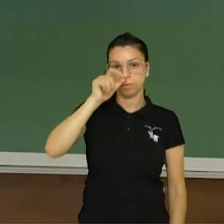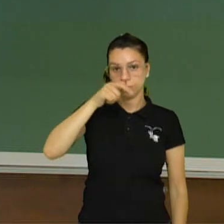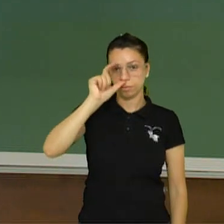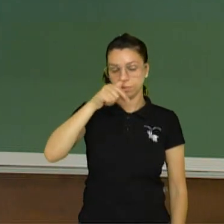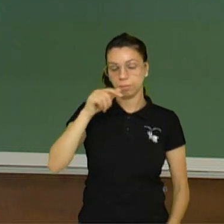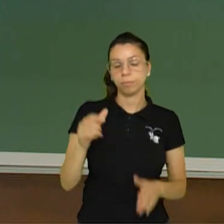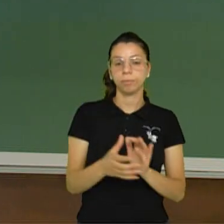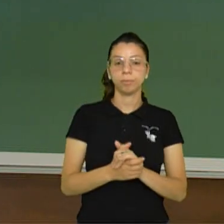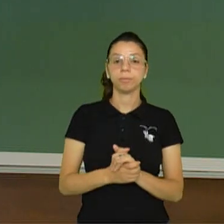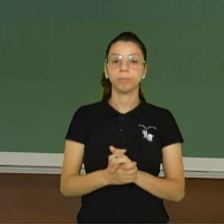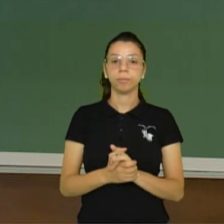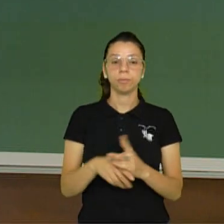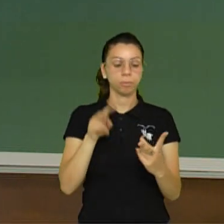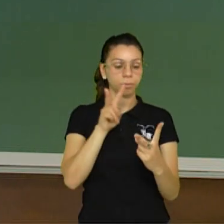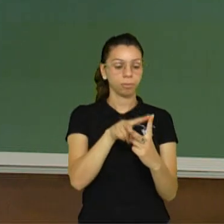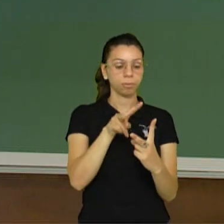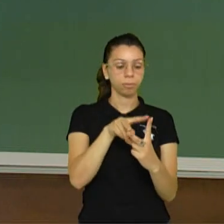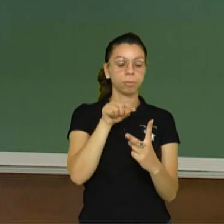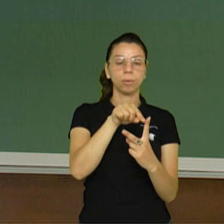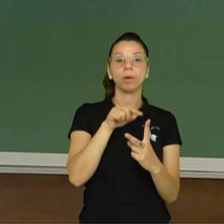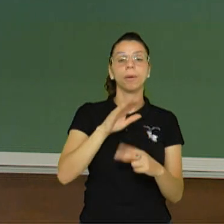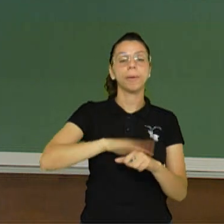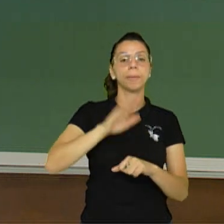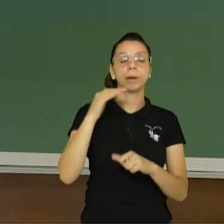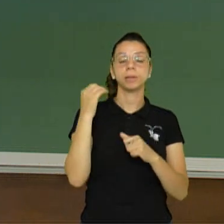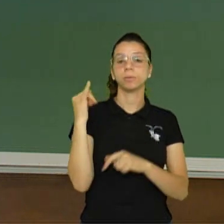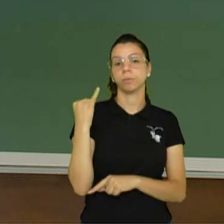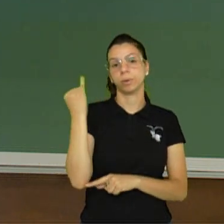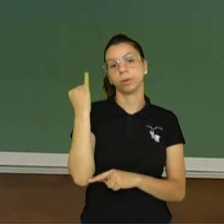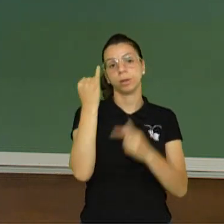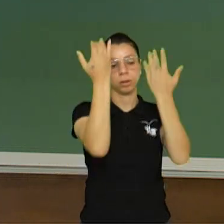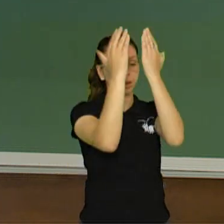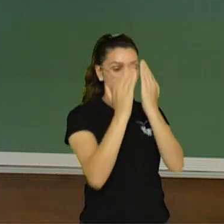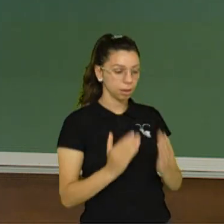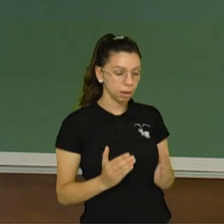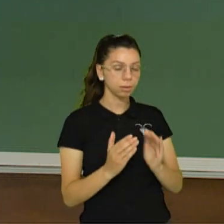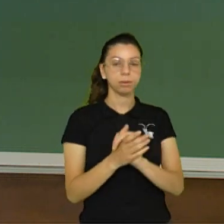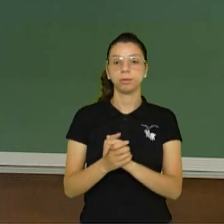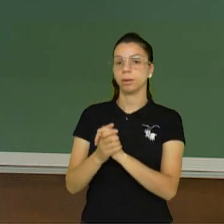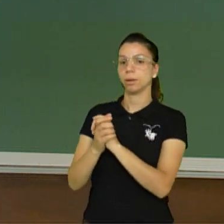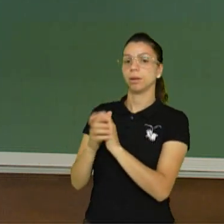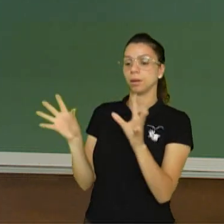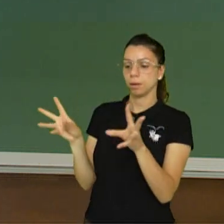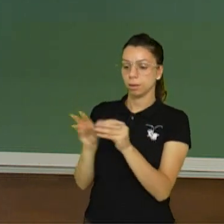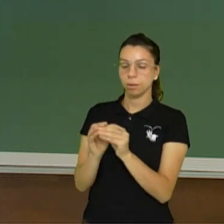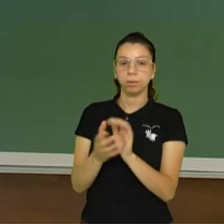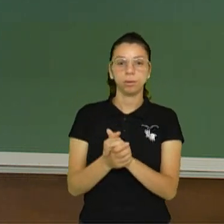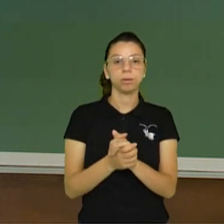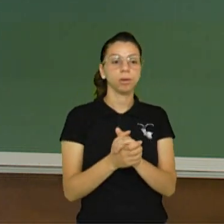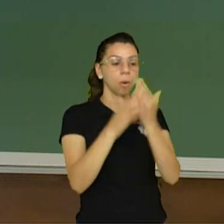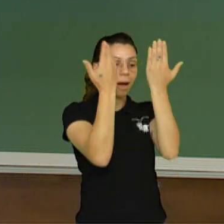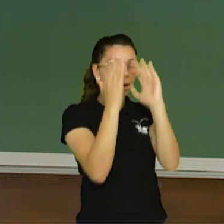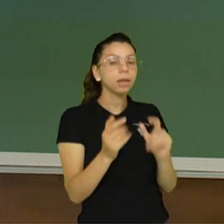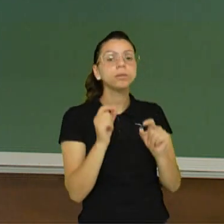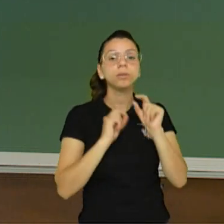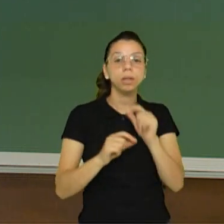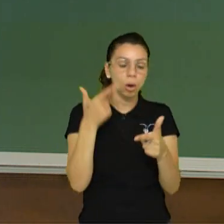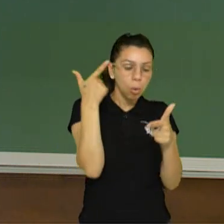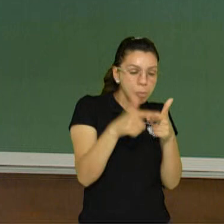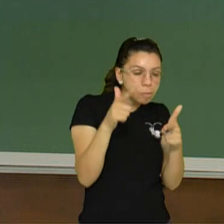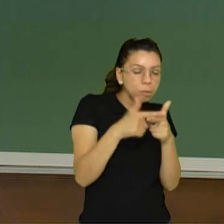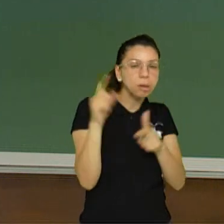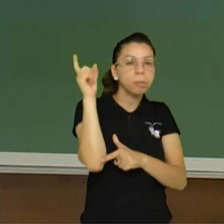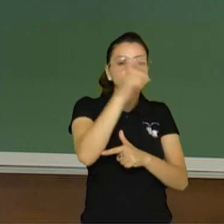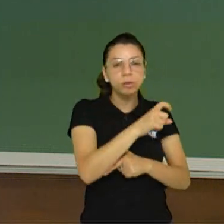importantes desse método são a análise e síntese. Analisar é dividir um problema complexo em várias partes